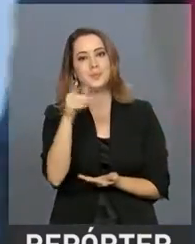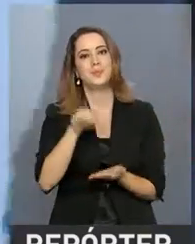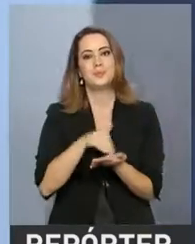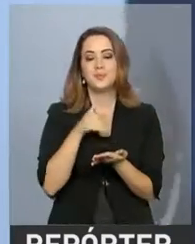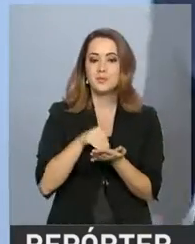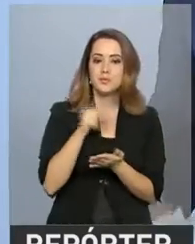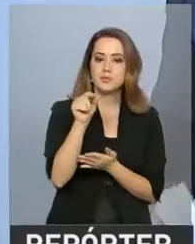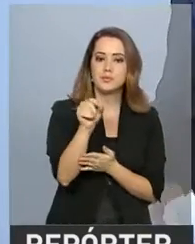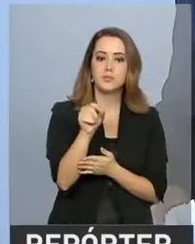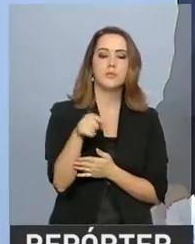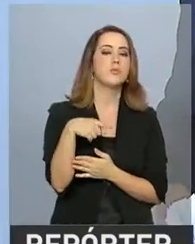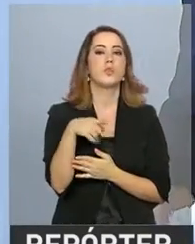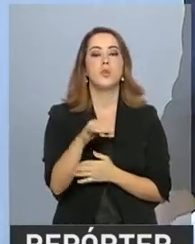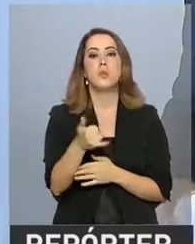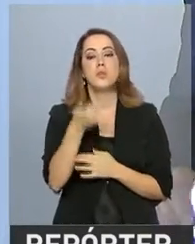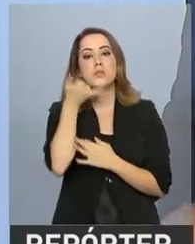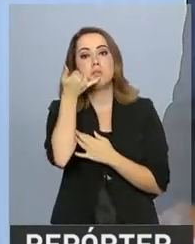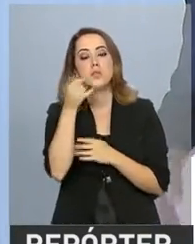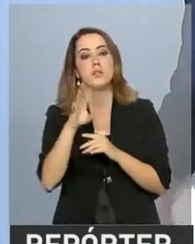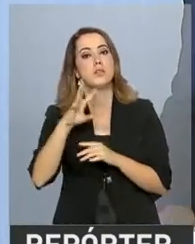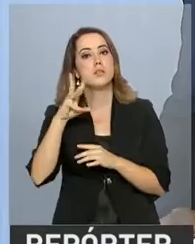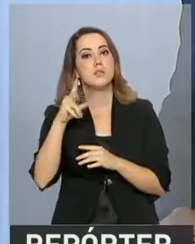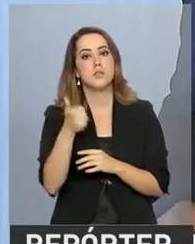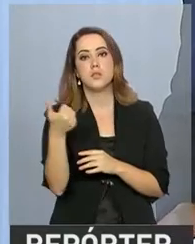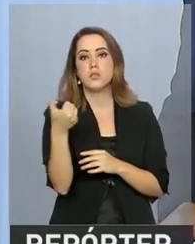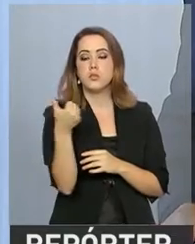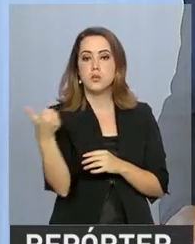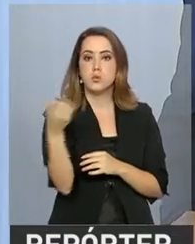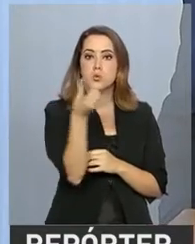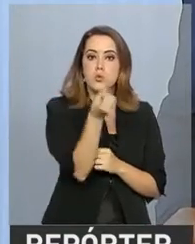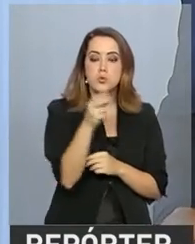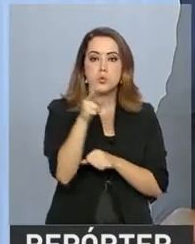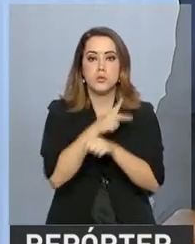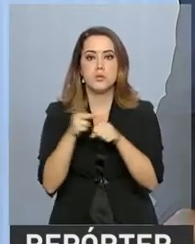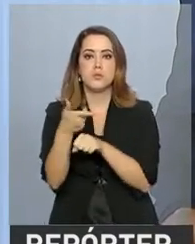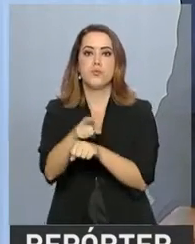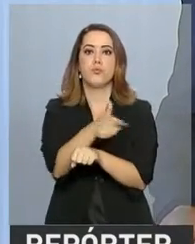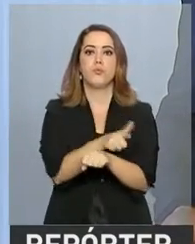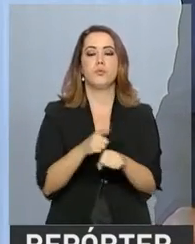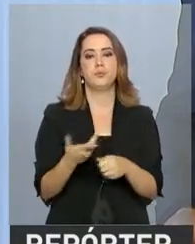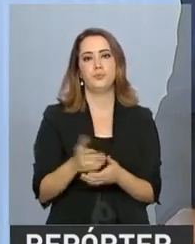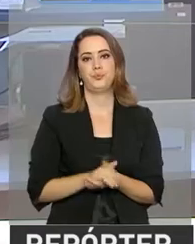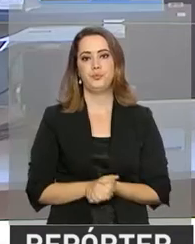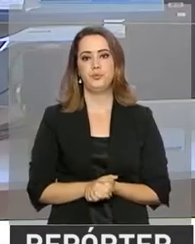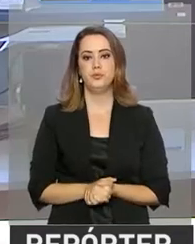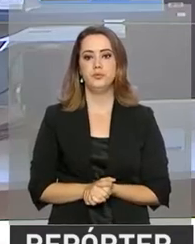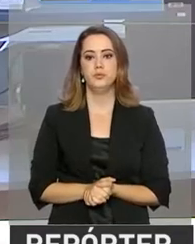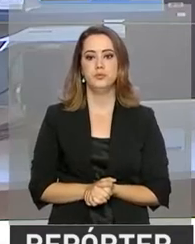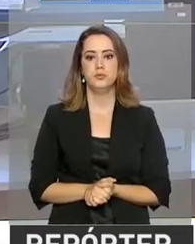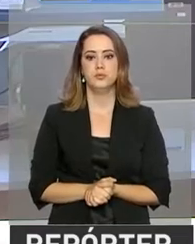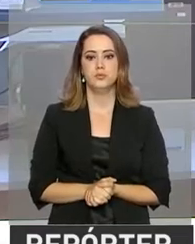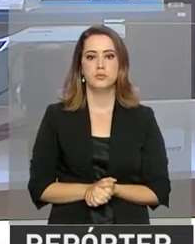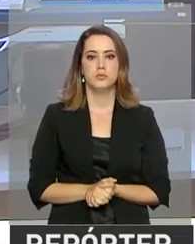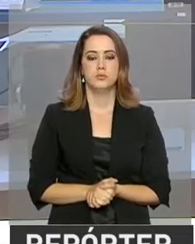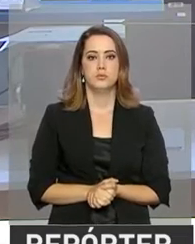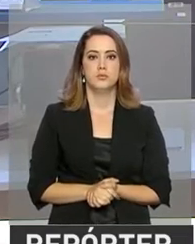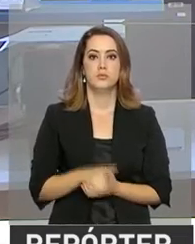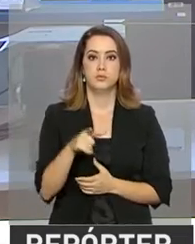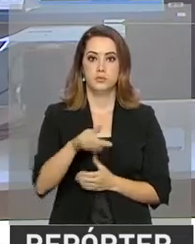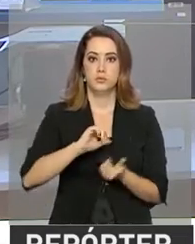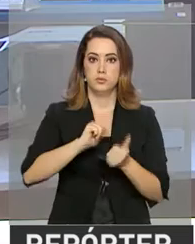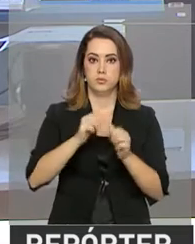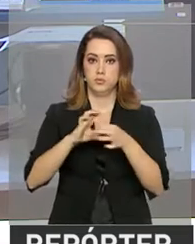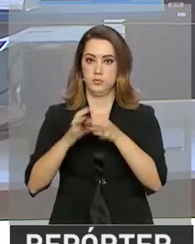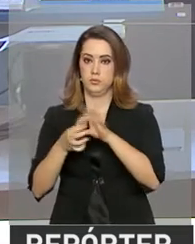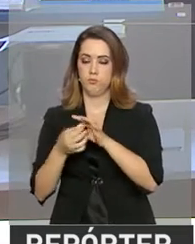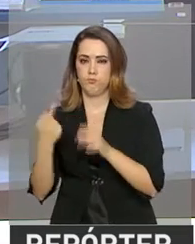Central de Atendimento à Mulher atende ligações de 16 países. De Brasília, Ney Pereira. Nas